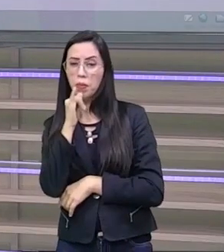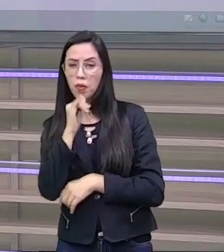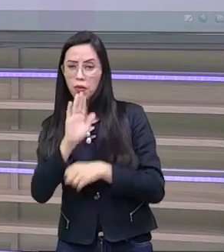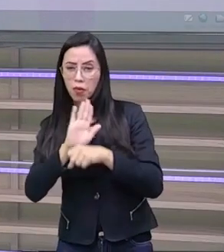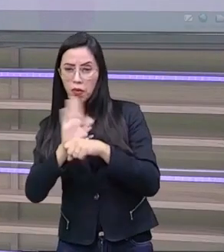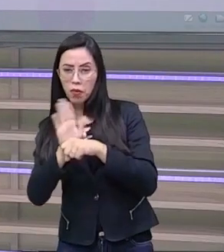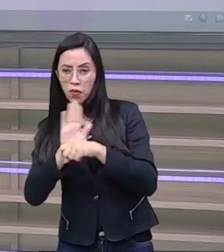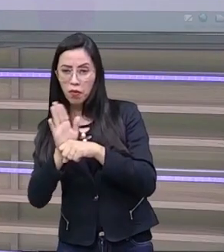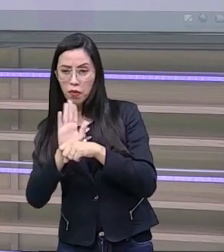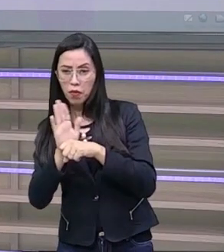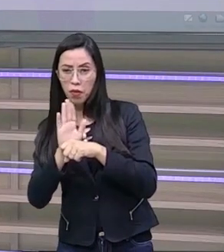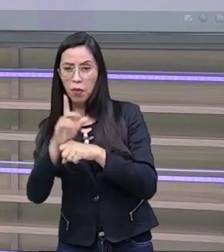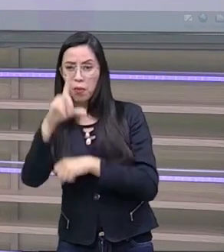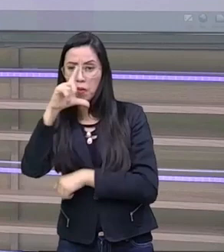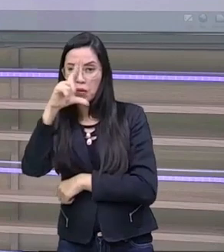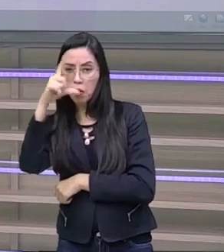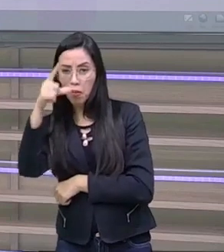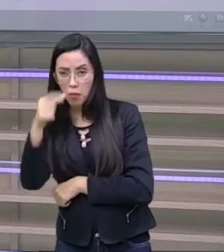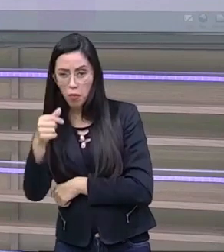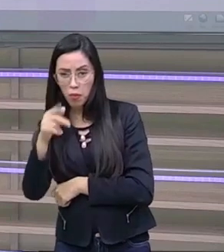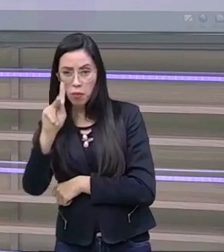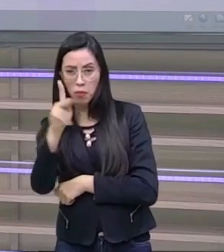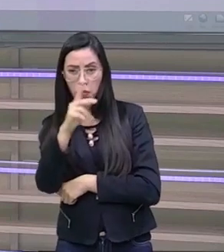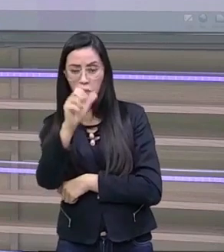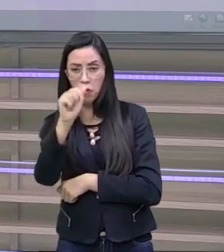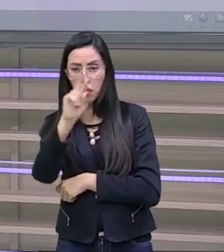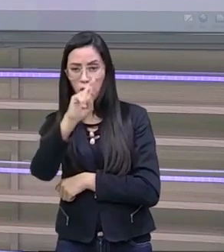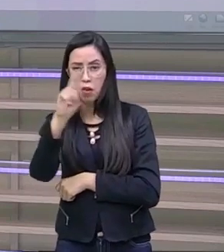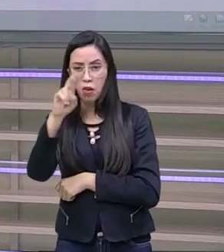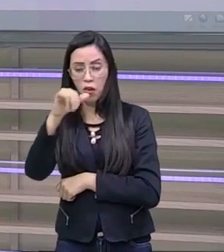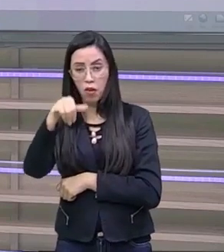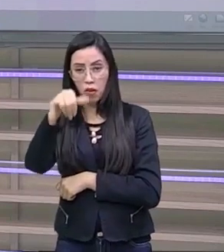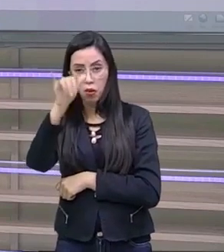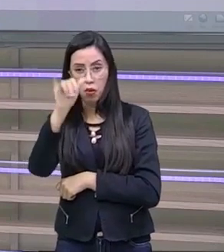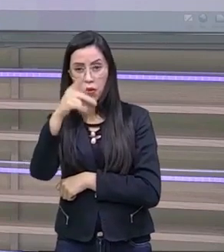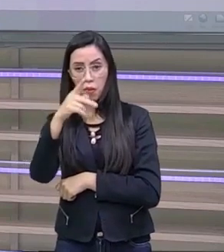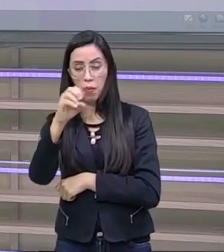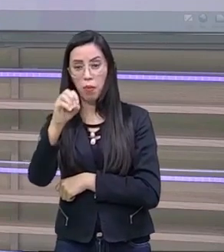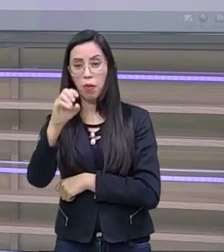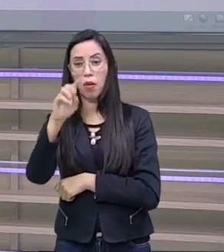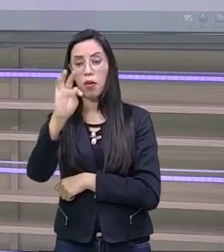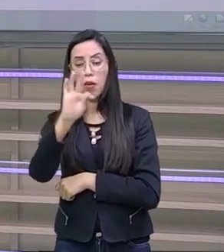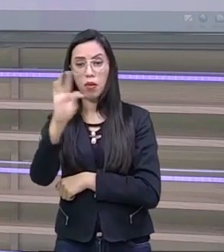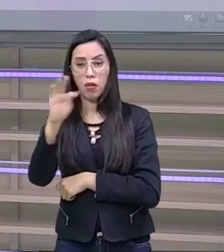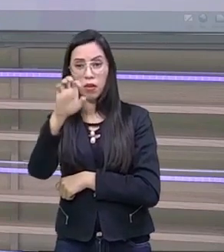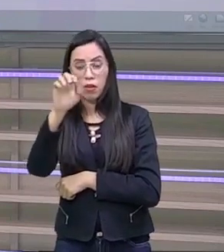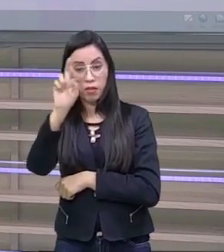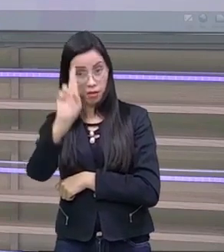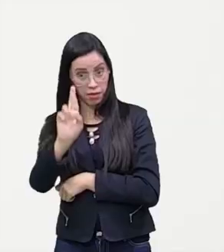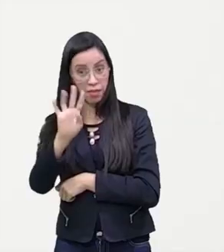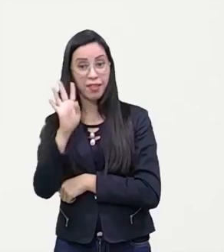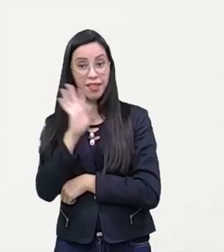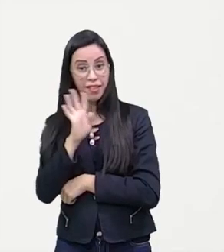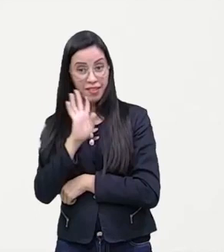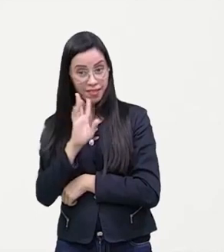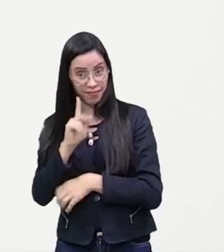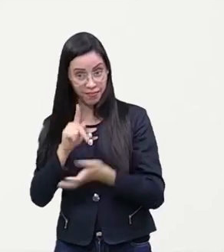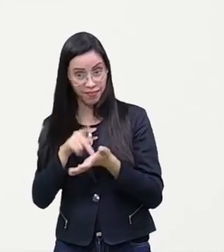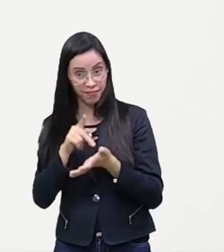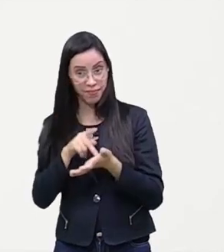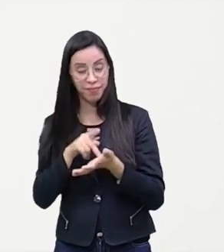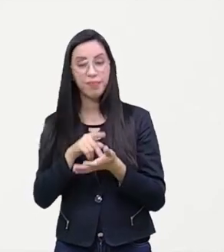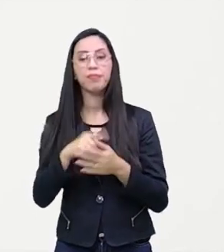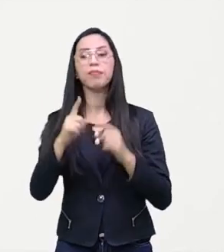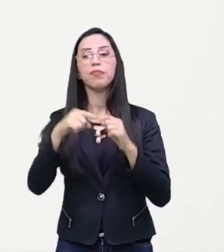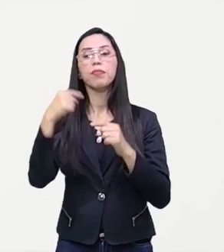já assistiu aquele filme do Harry Potter? Então, ó, gênero, mito, que legal, não é? Vamos passar para a próxima agora?